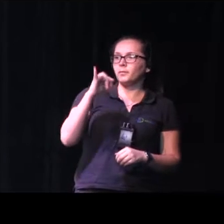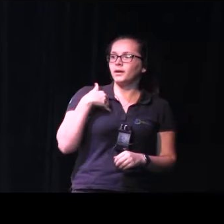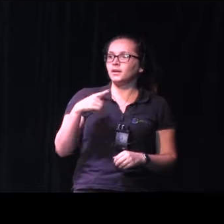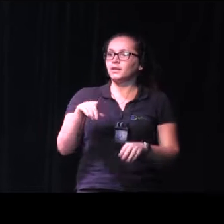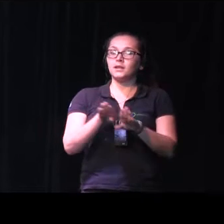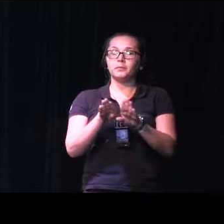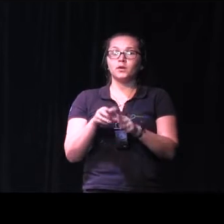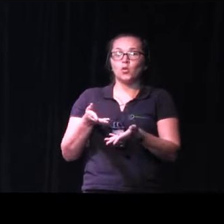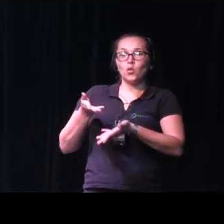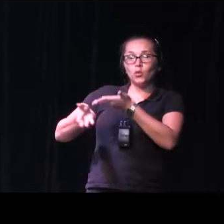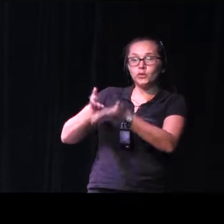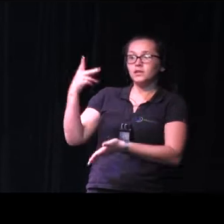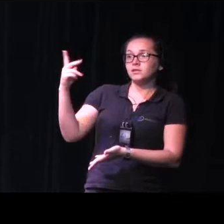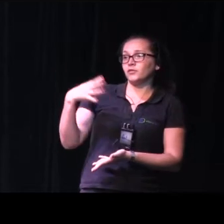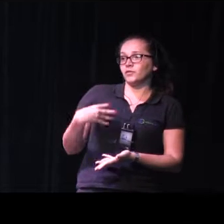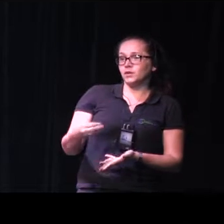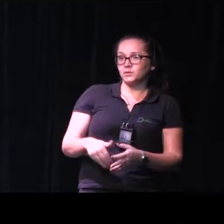o seu filho.